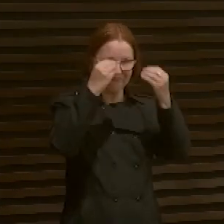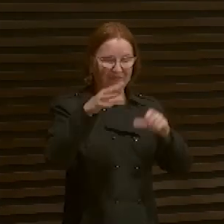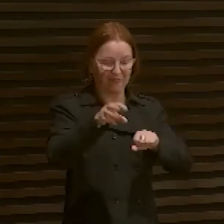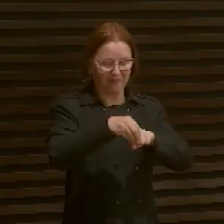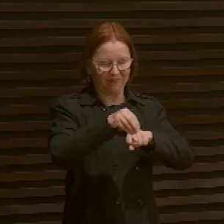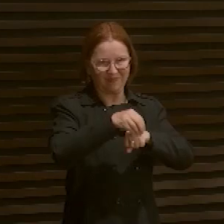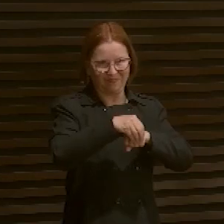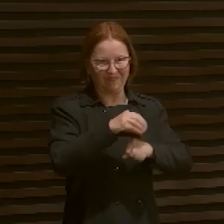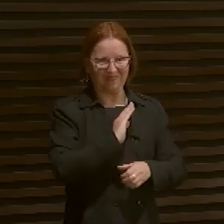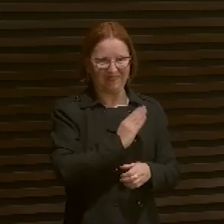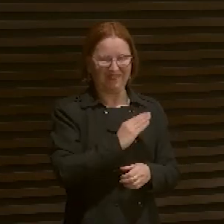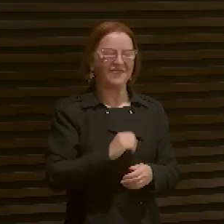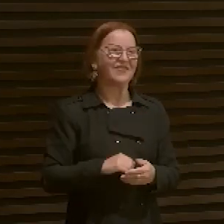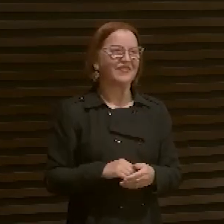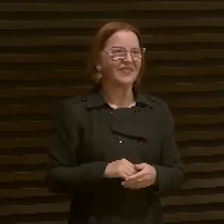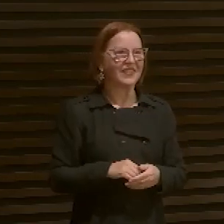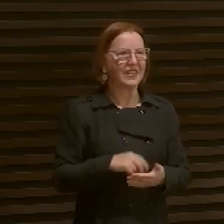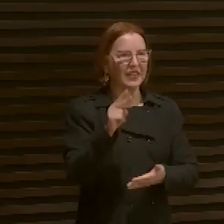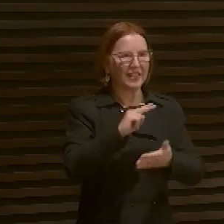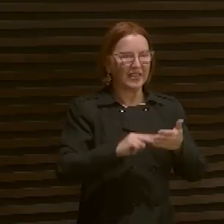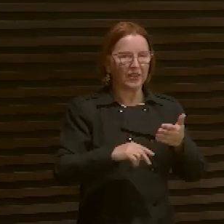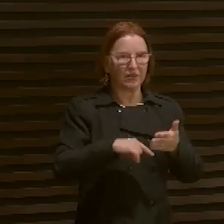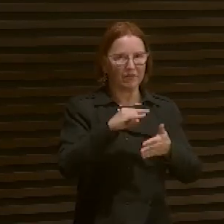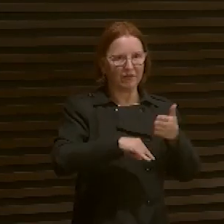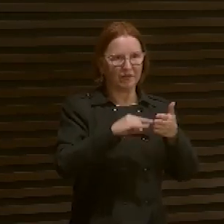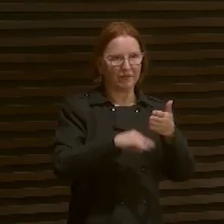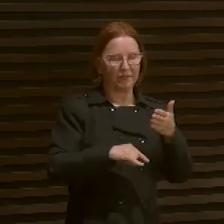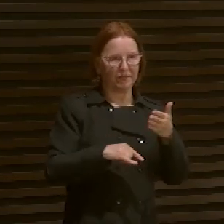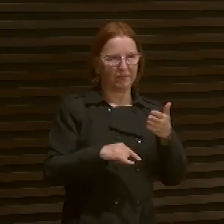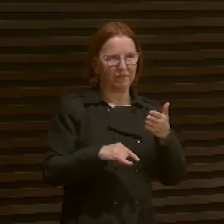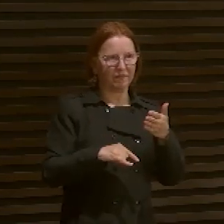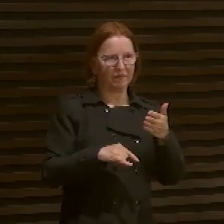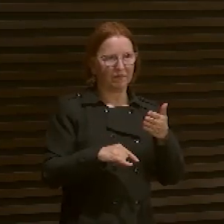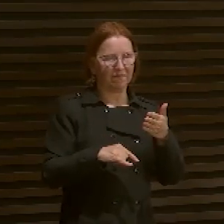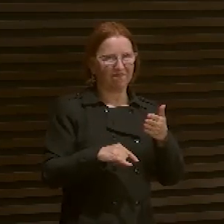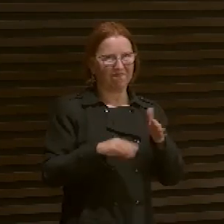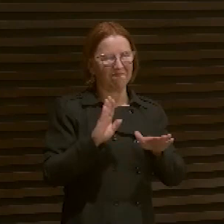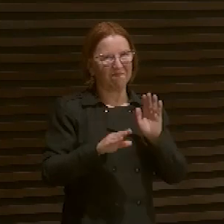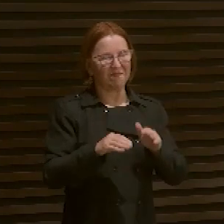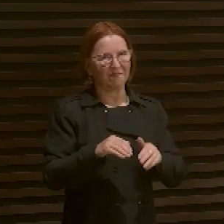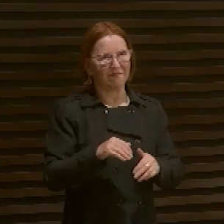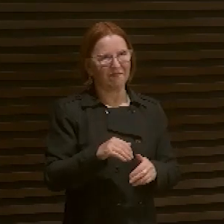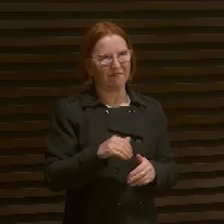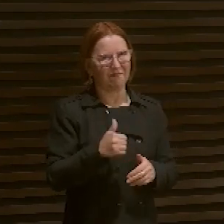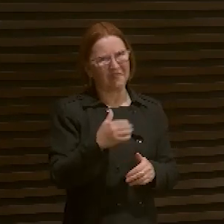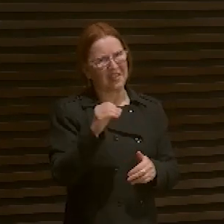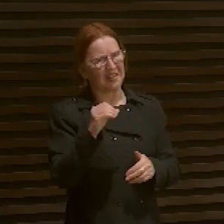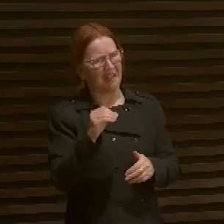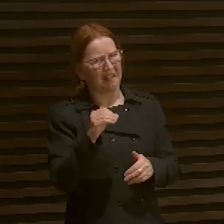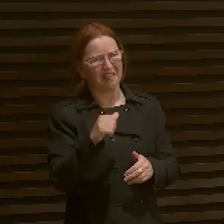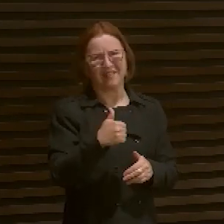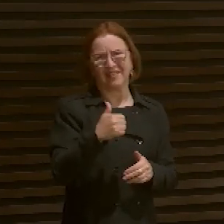no coração. Tá? A leitura do boletim, se você cronometrar, você vai ver que dura em torno de 10 a 12 minutos. Muito rapidamente você